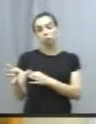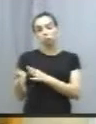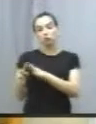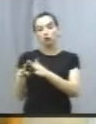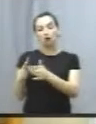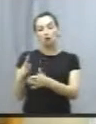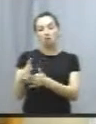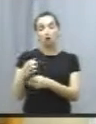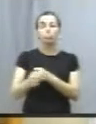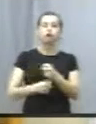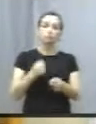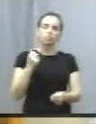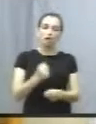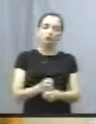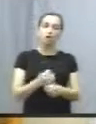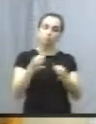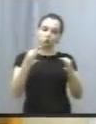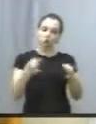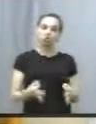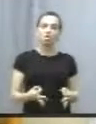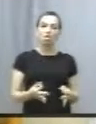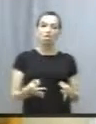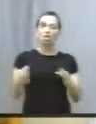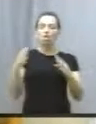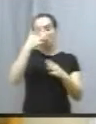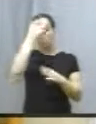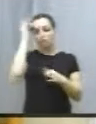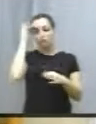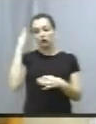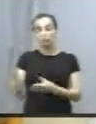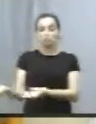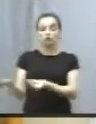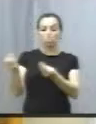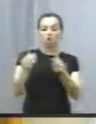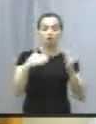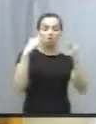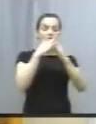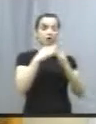esposa, acho corretíssimo. Tenho